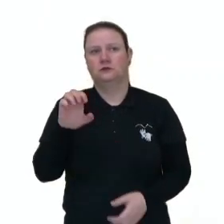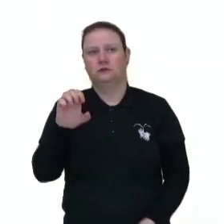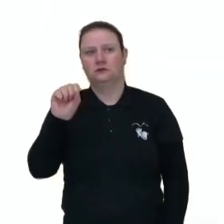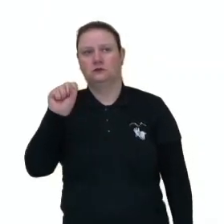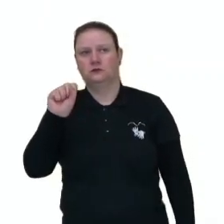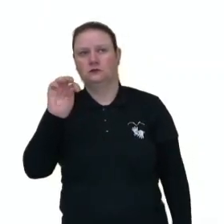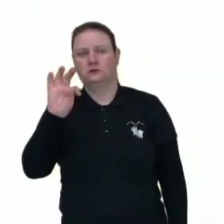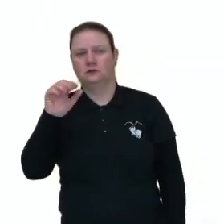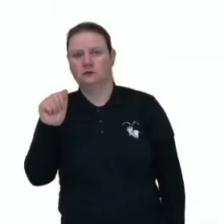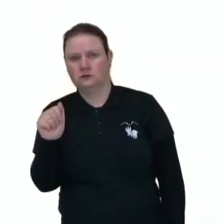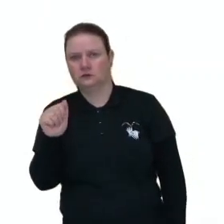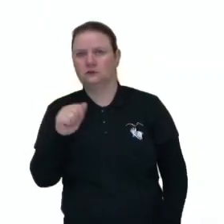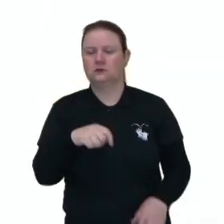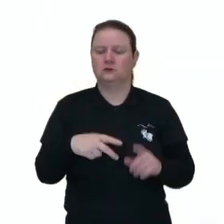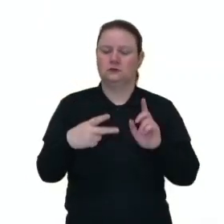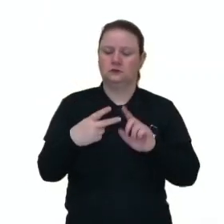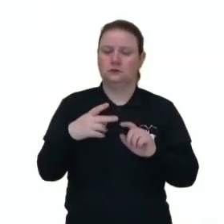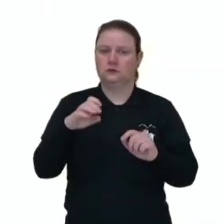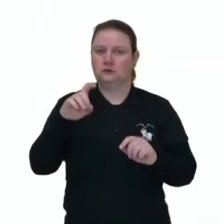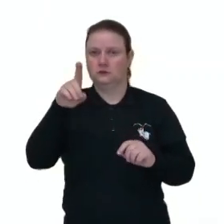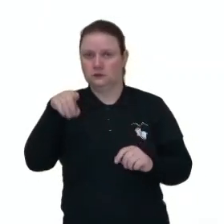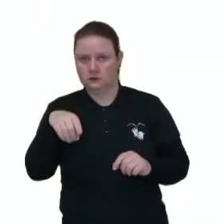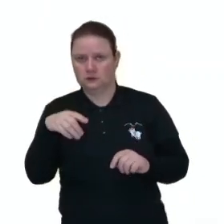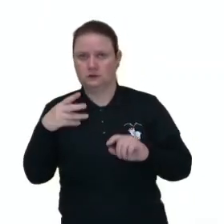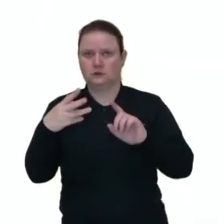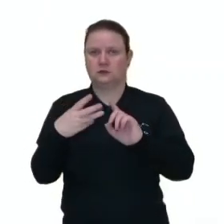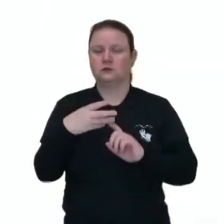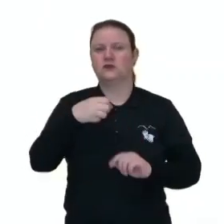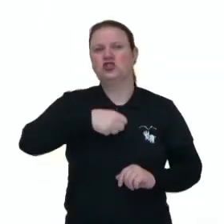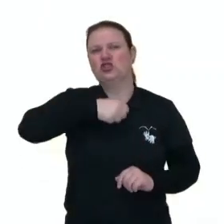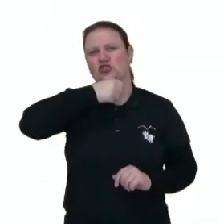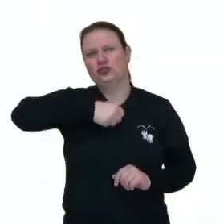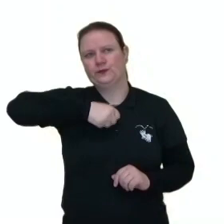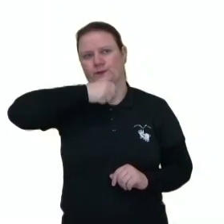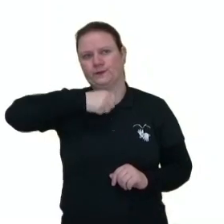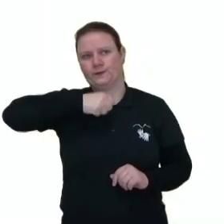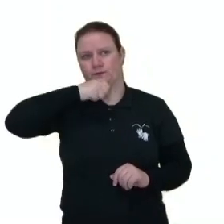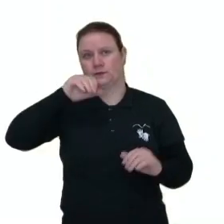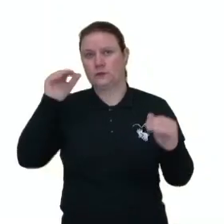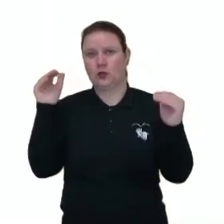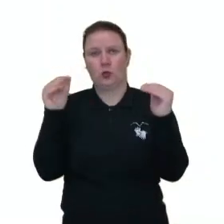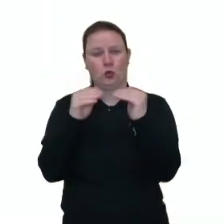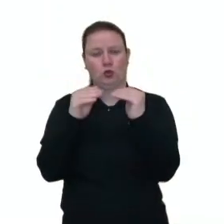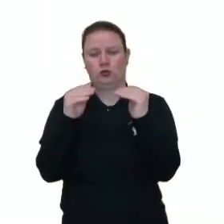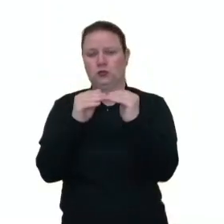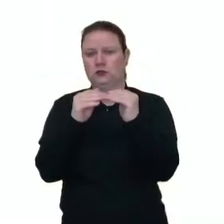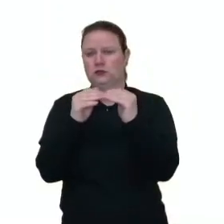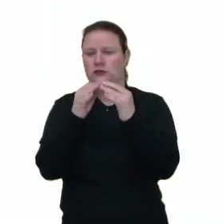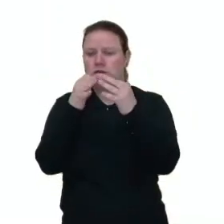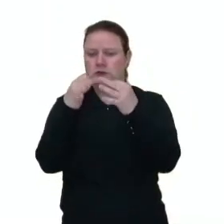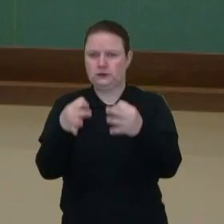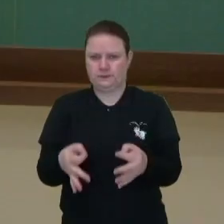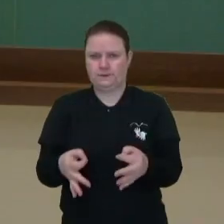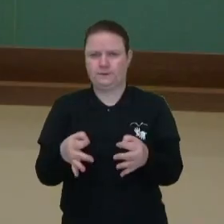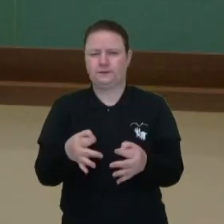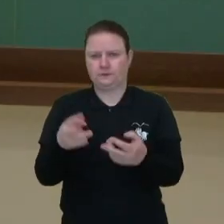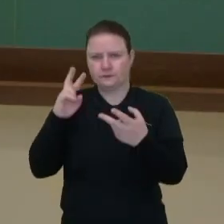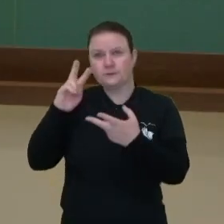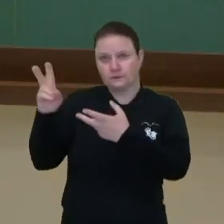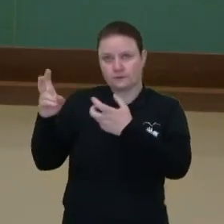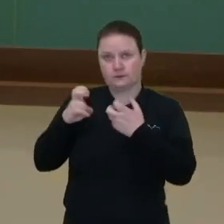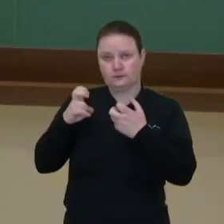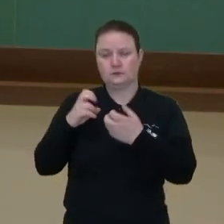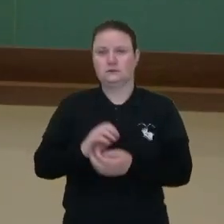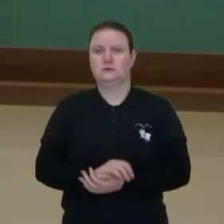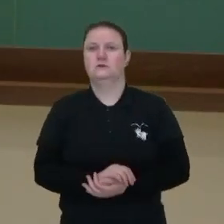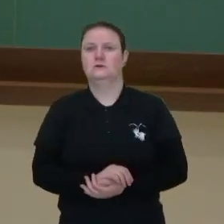e antiga, para então que houvesse a concordância, né, da maneira adequada. Perceberam então? Quando